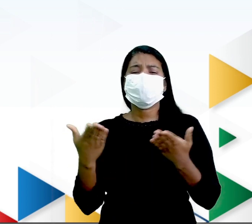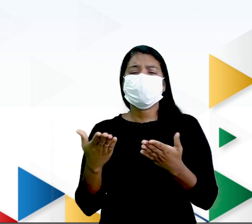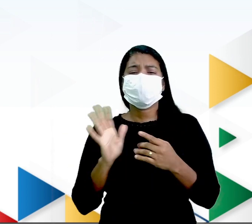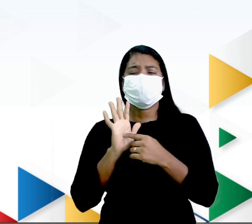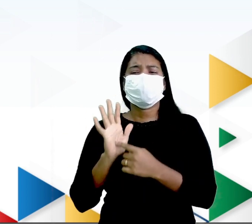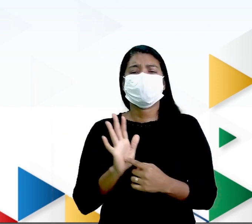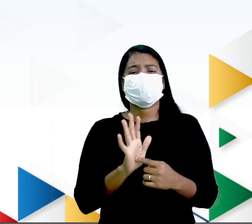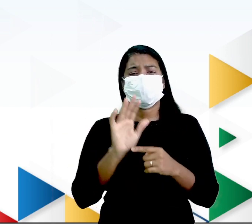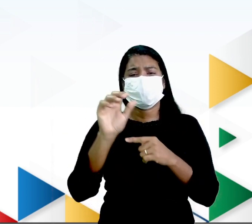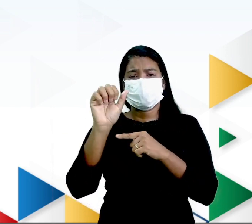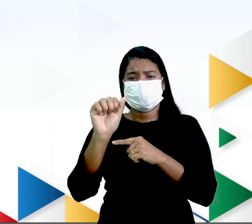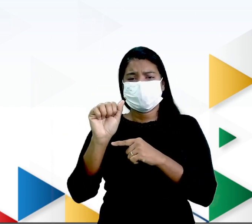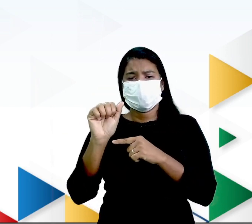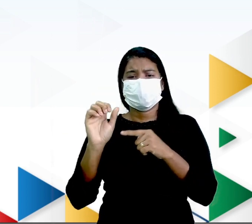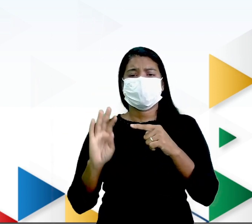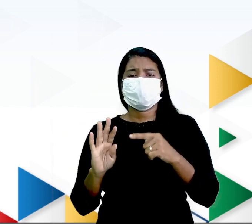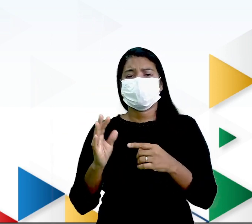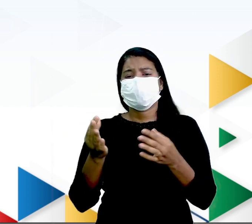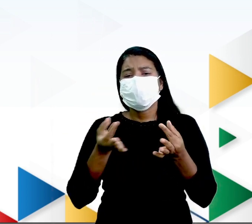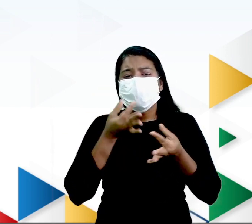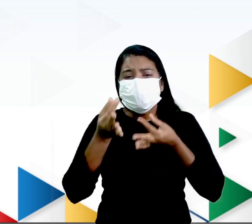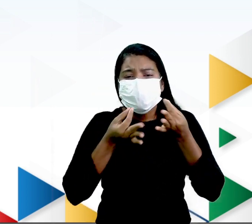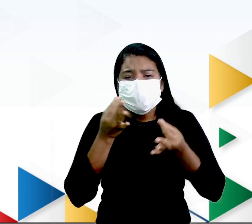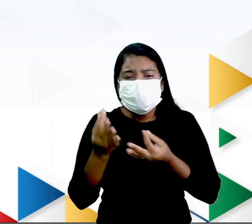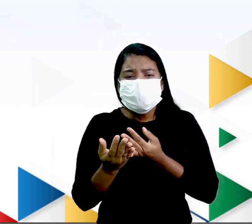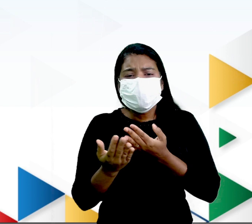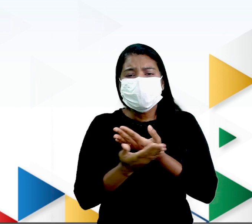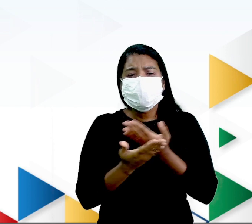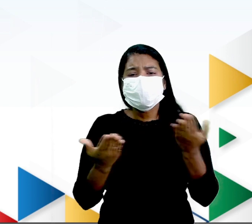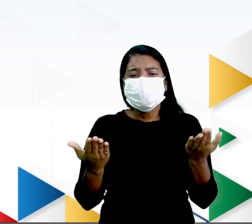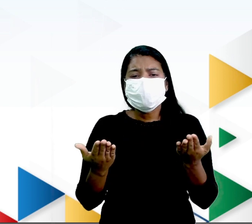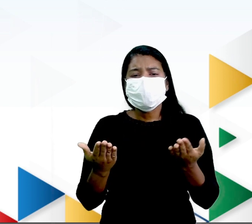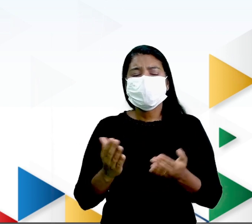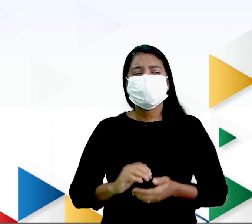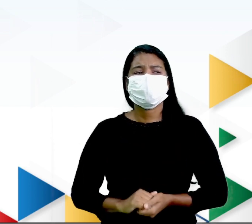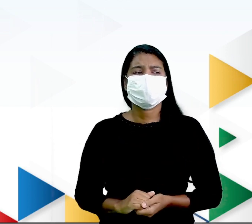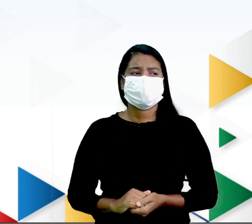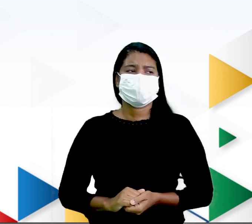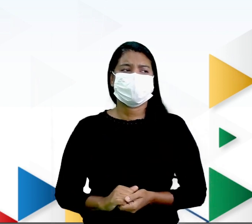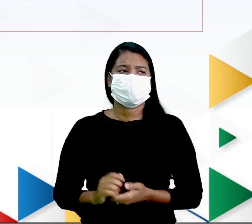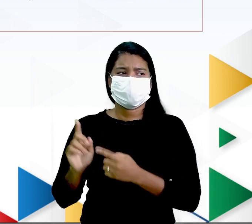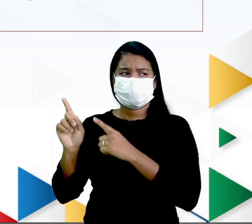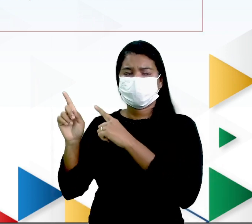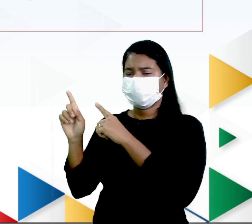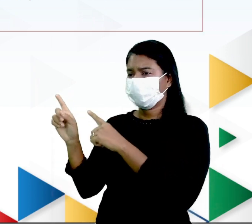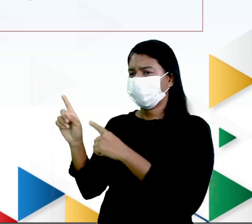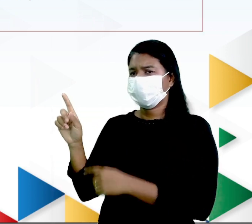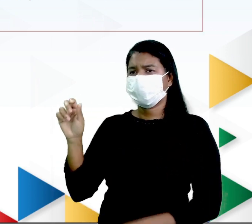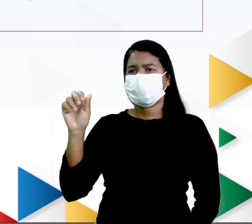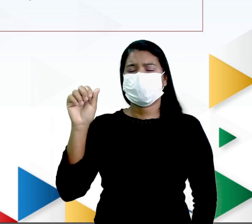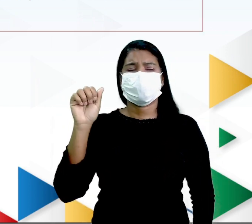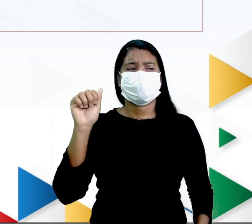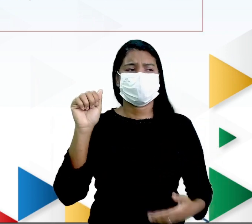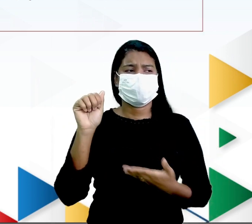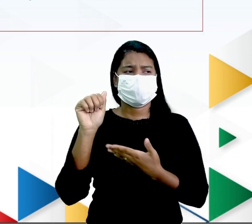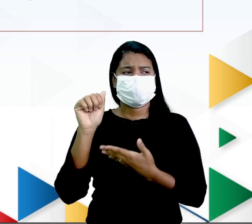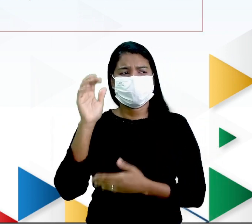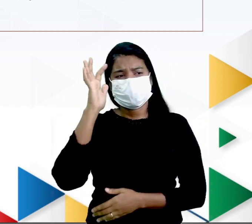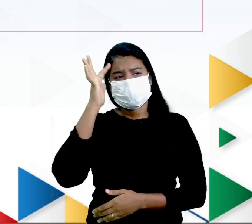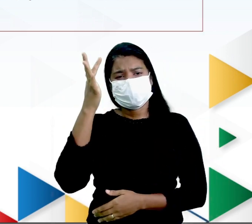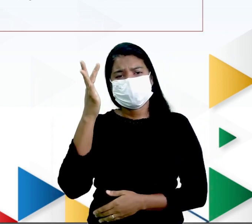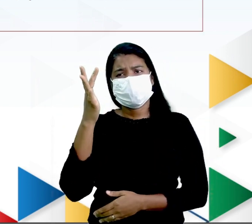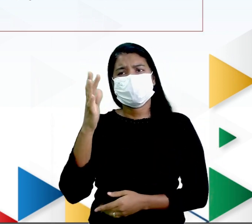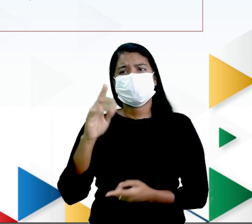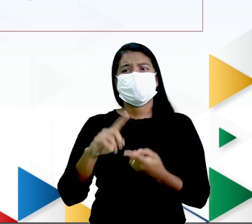expressão A mais B? Então já estou dando a dica para você aí, ó. Isola o A, tá bom? Como solução, para resolver esse tipo de